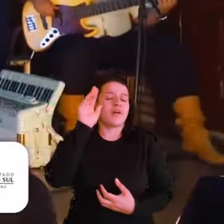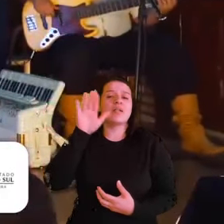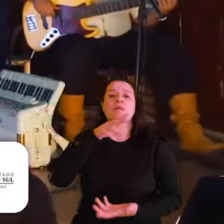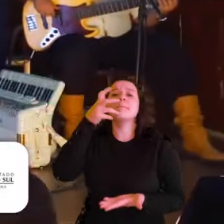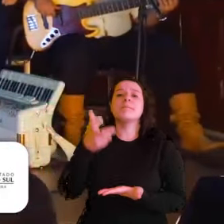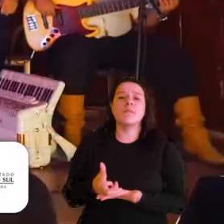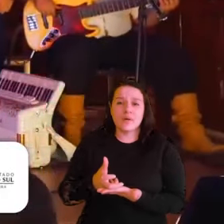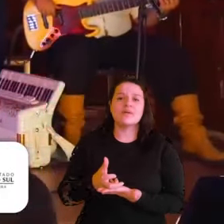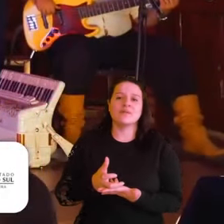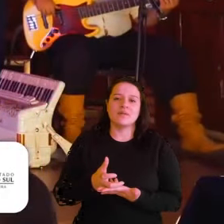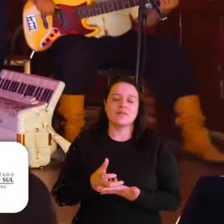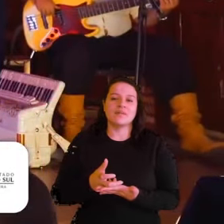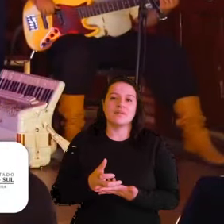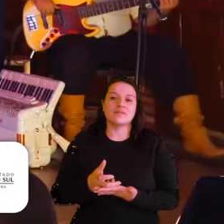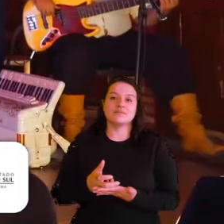um cavalo.